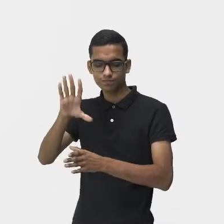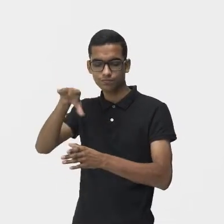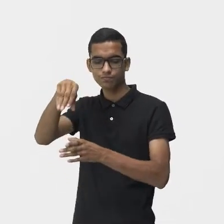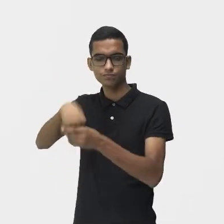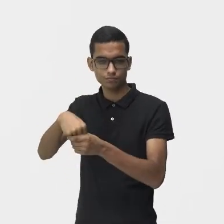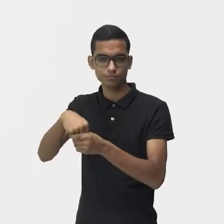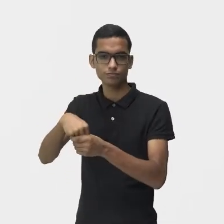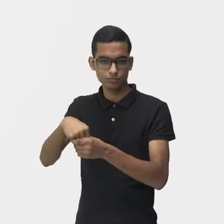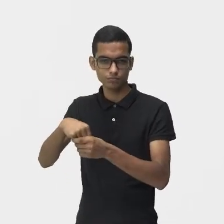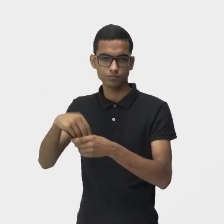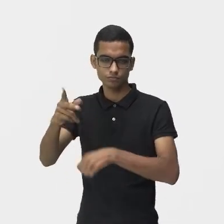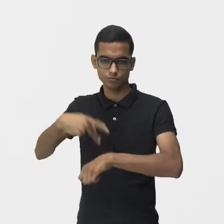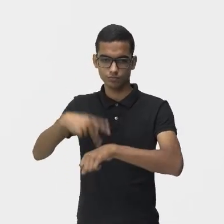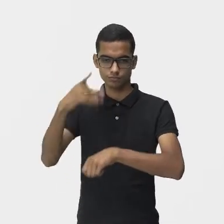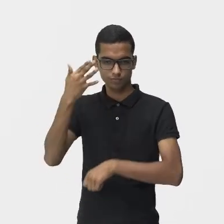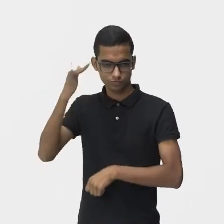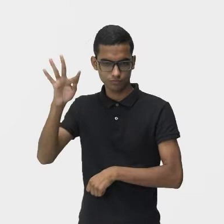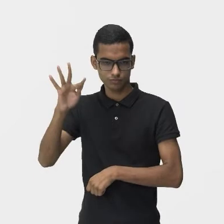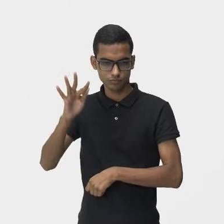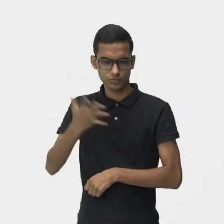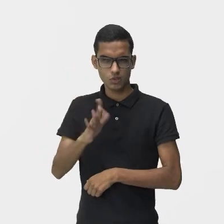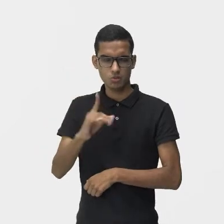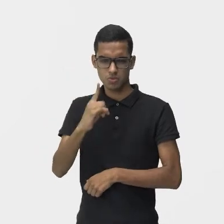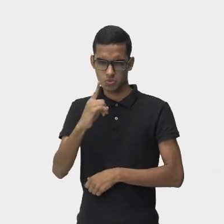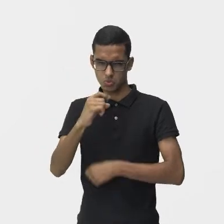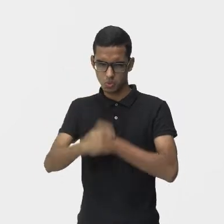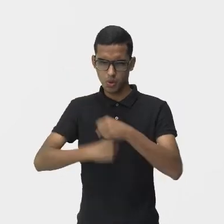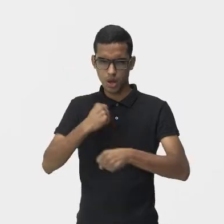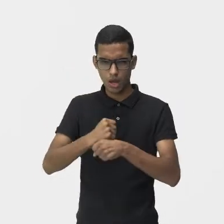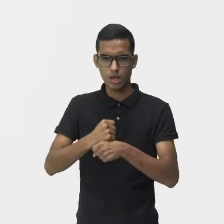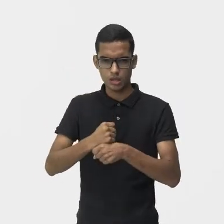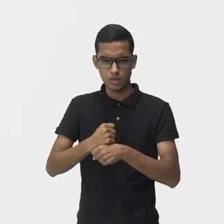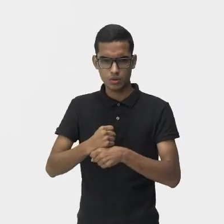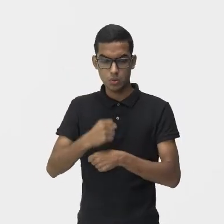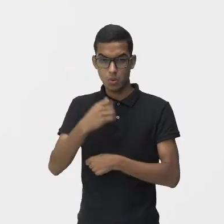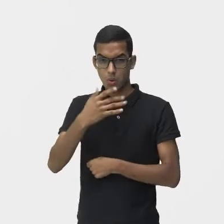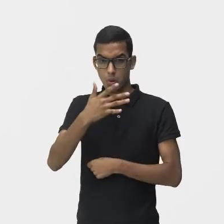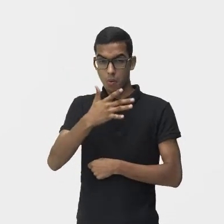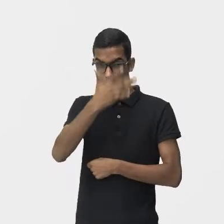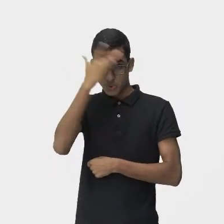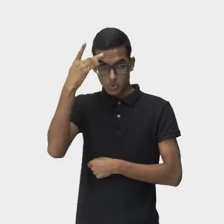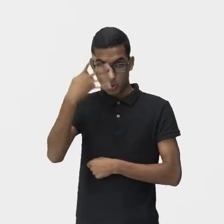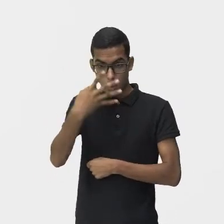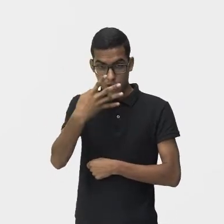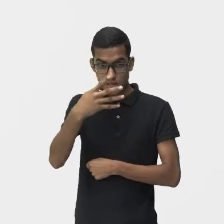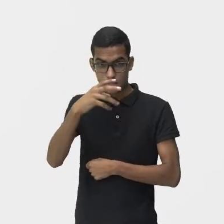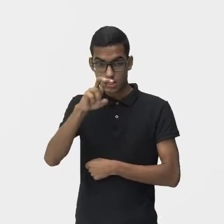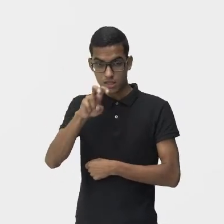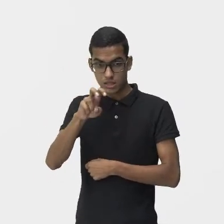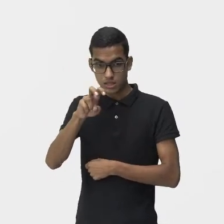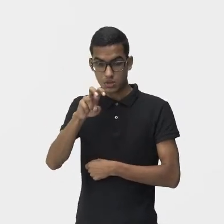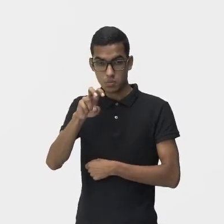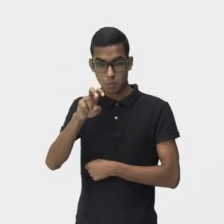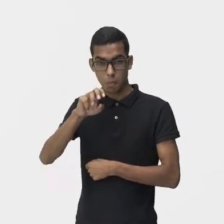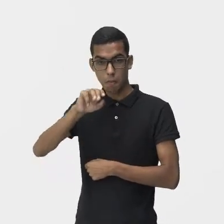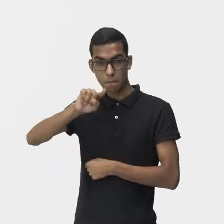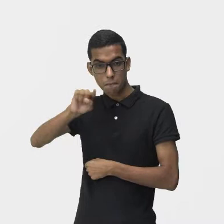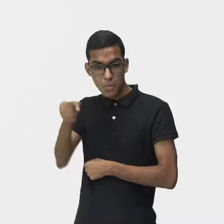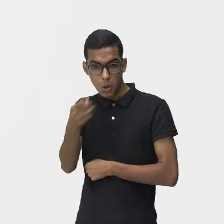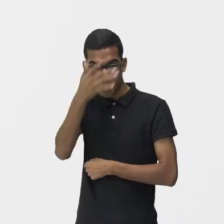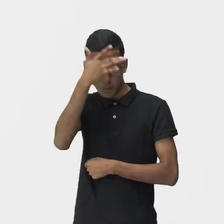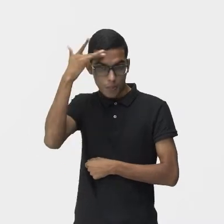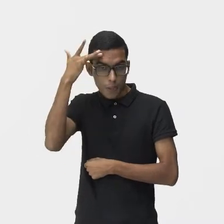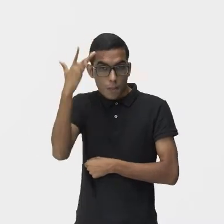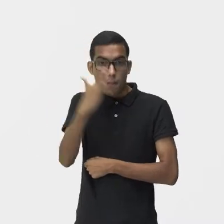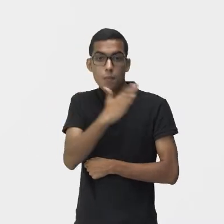engano, em menos de um ano, nós vamos ver aí a França levando mais de 45 mil pessoas à guilhotina. As ruas